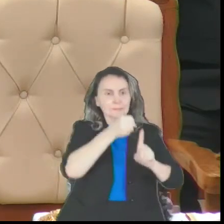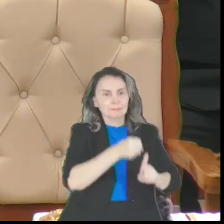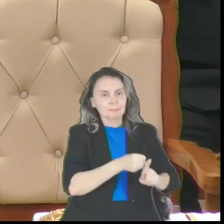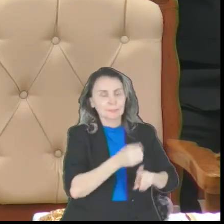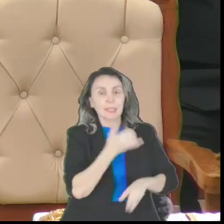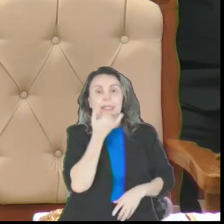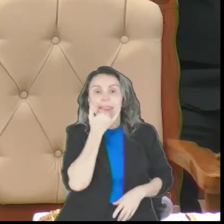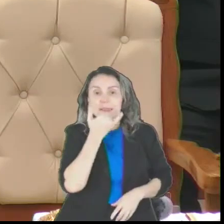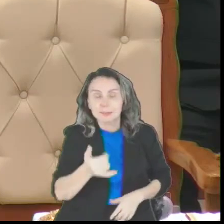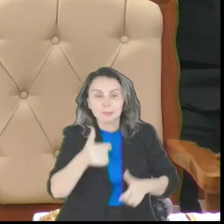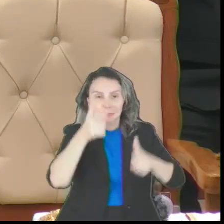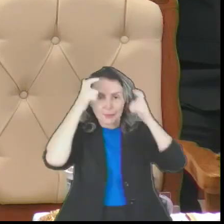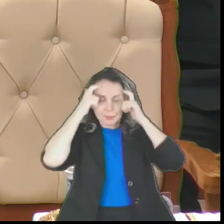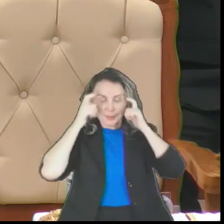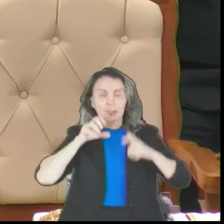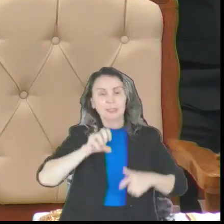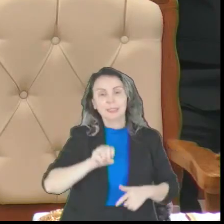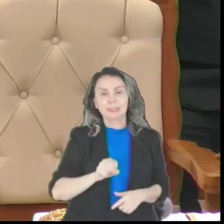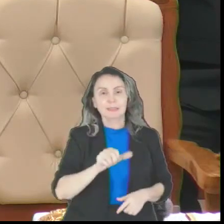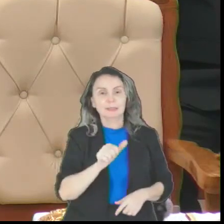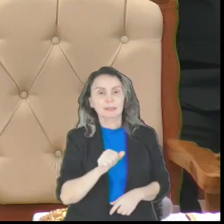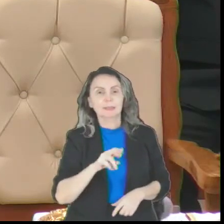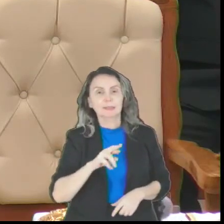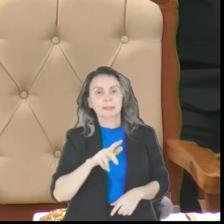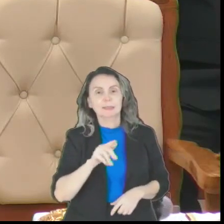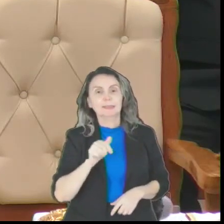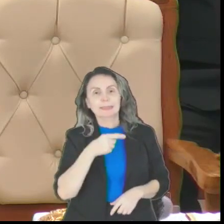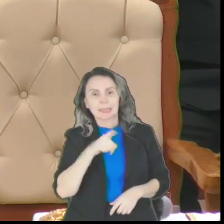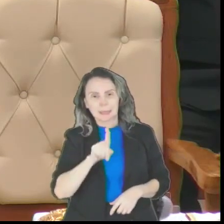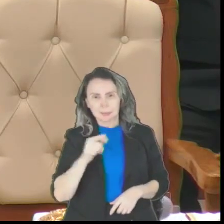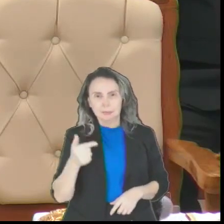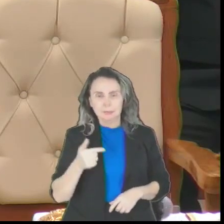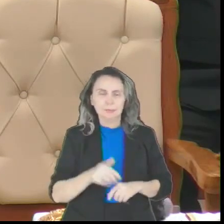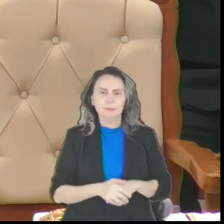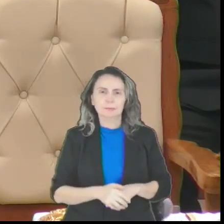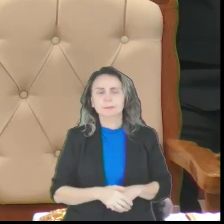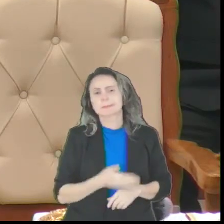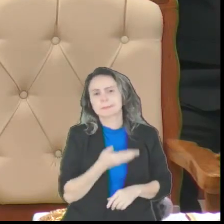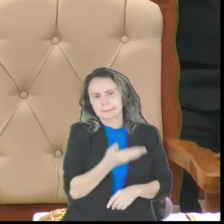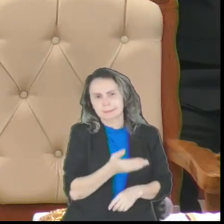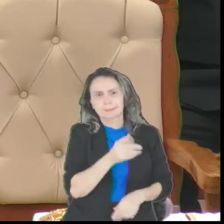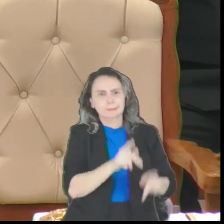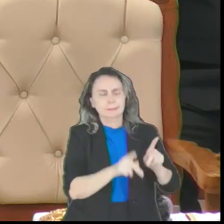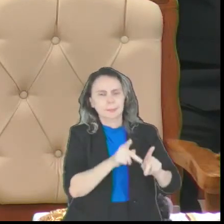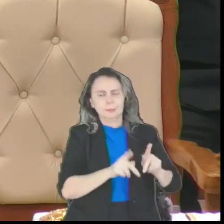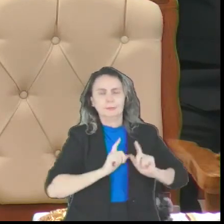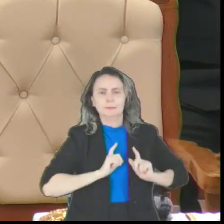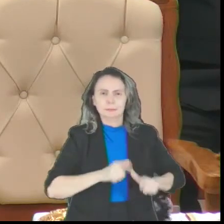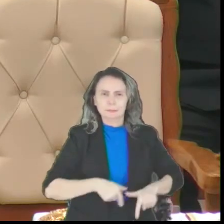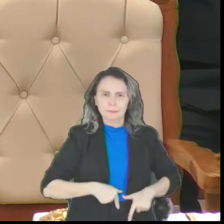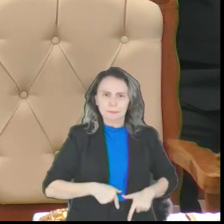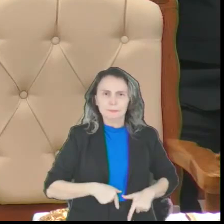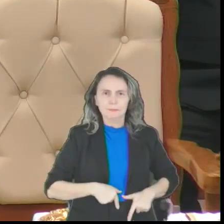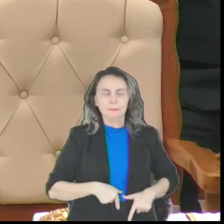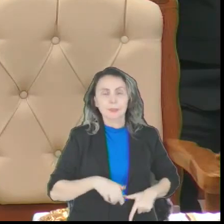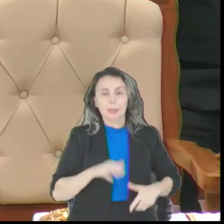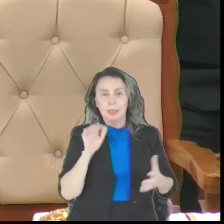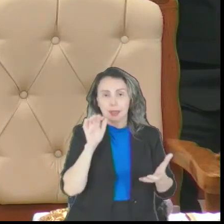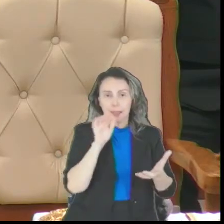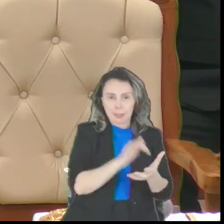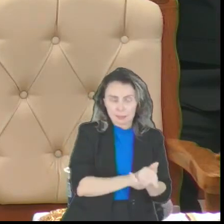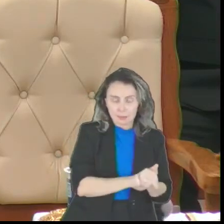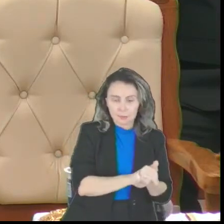II, as pessoas que estavam em Israel contraíram o matrimônio com mulheres e homens que vieram de